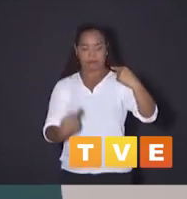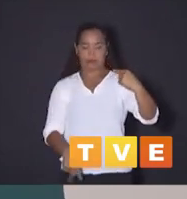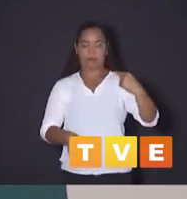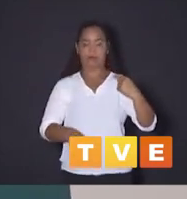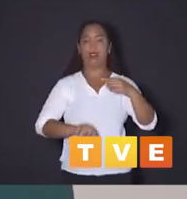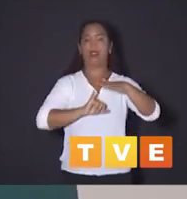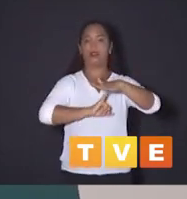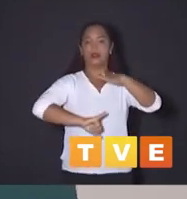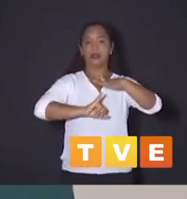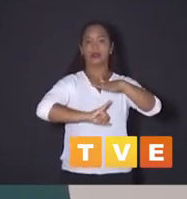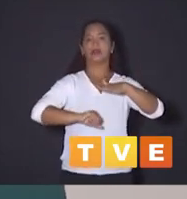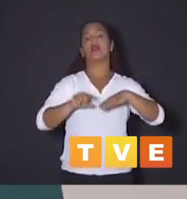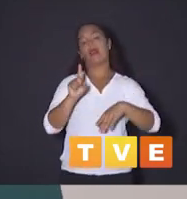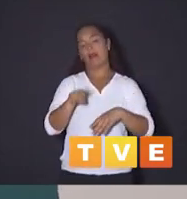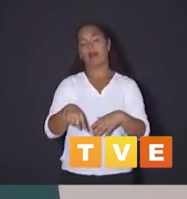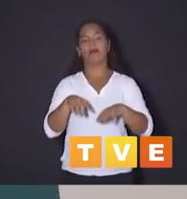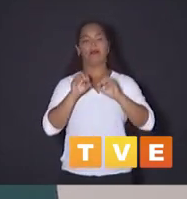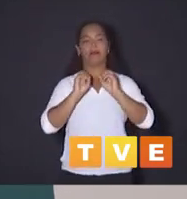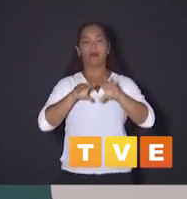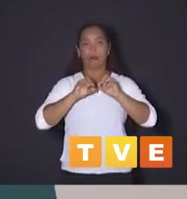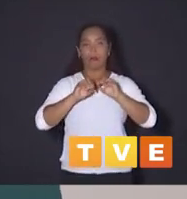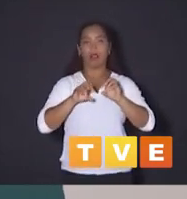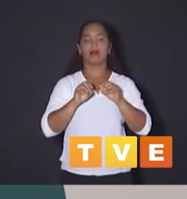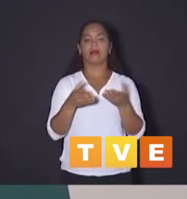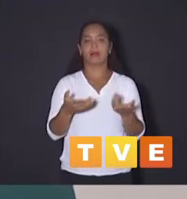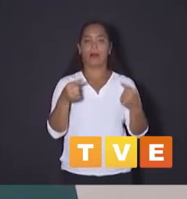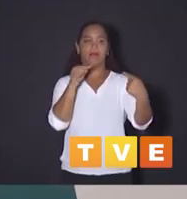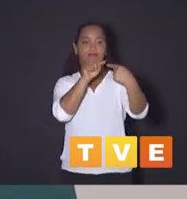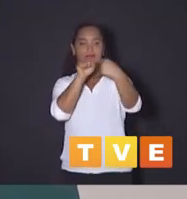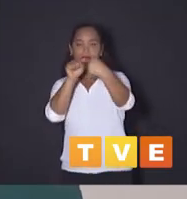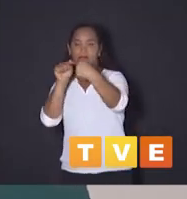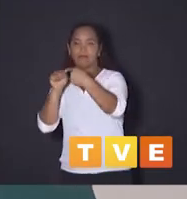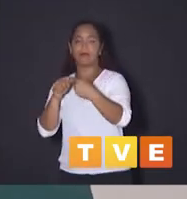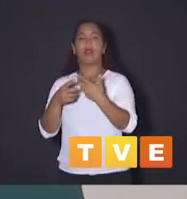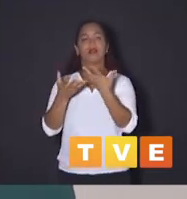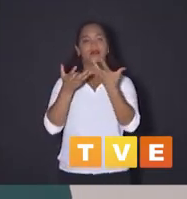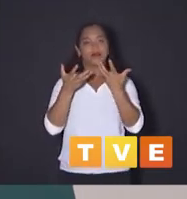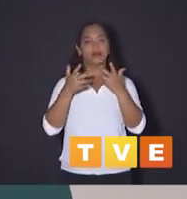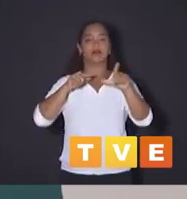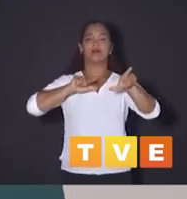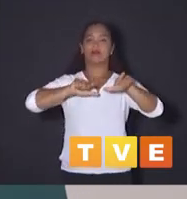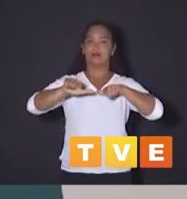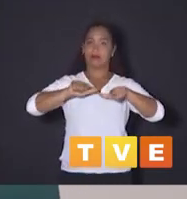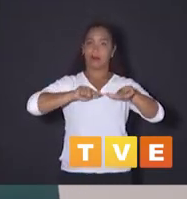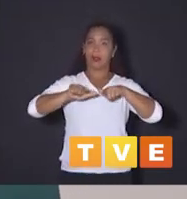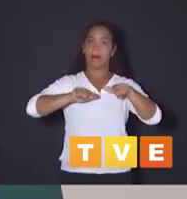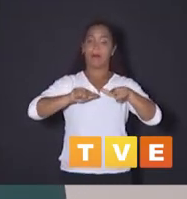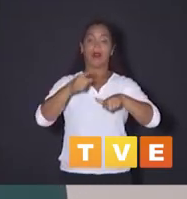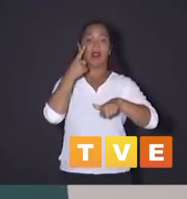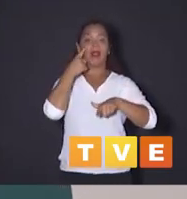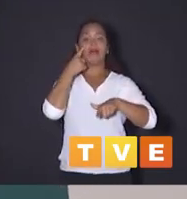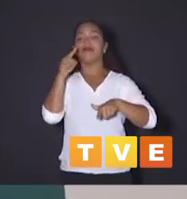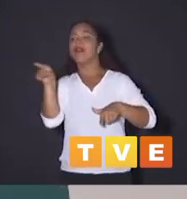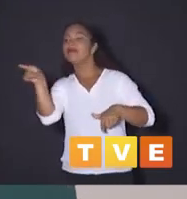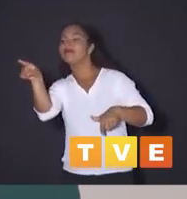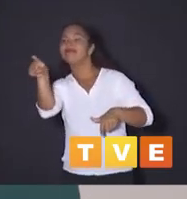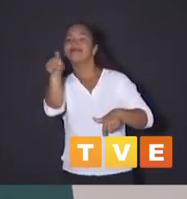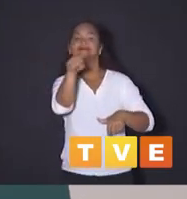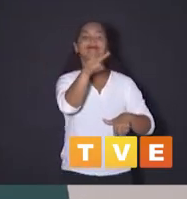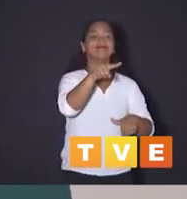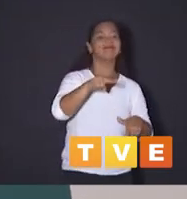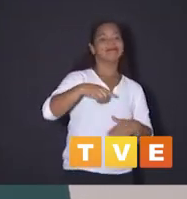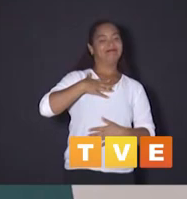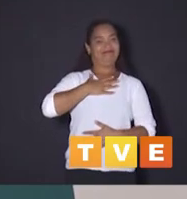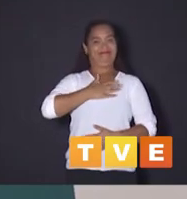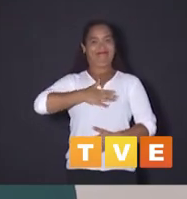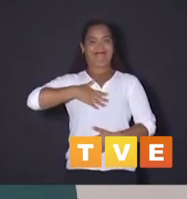faz a educação é assim que a gente quer trabalhar é assim que a gente quer que ver a satisfação dos olhos